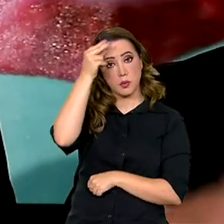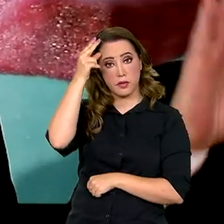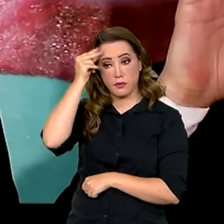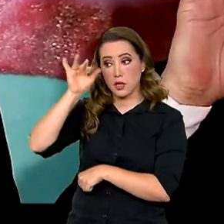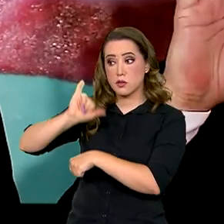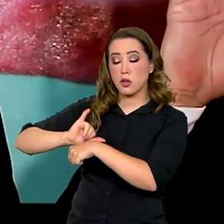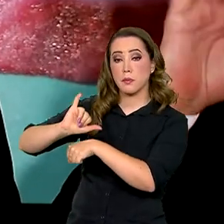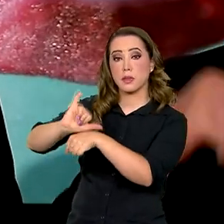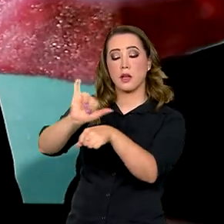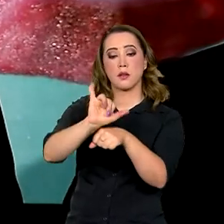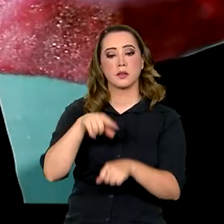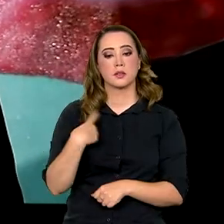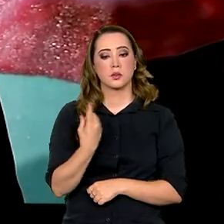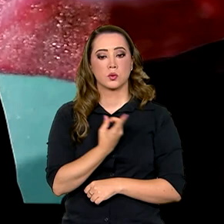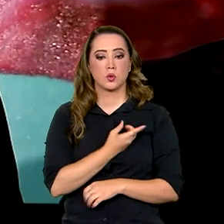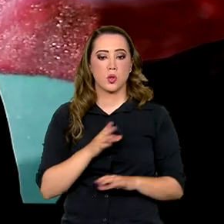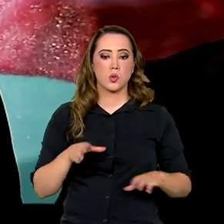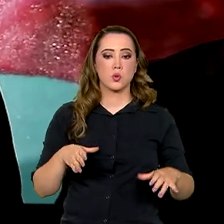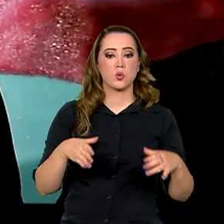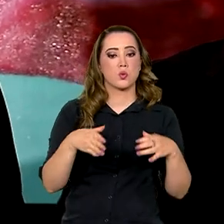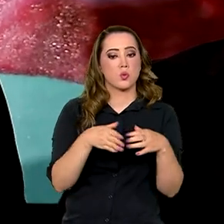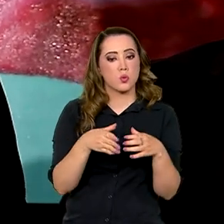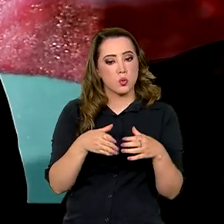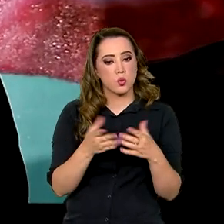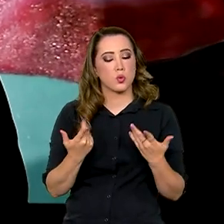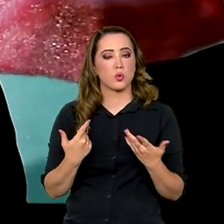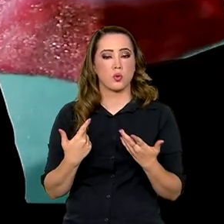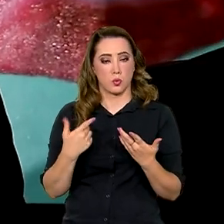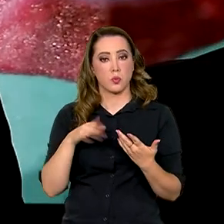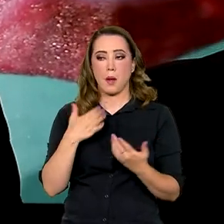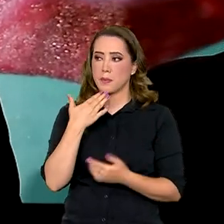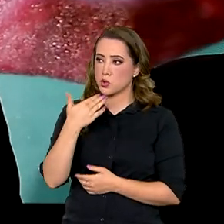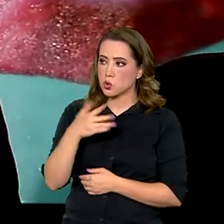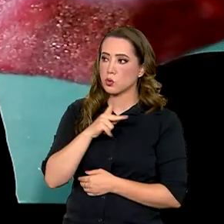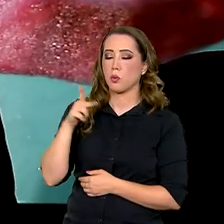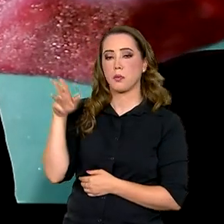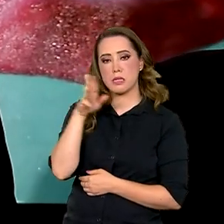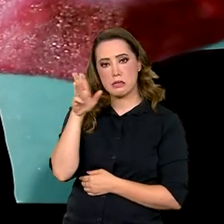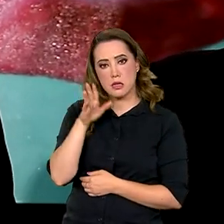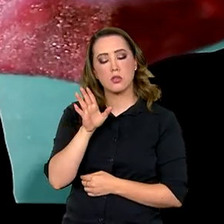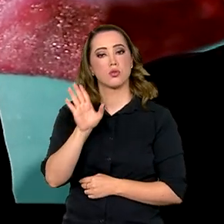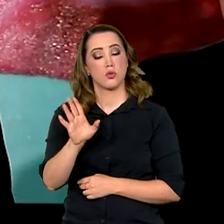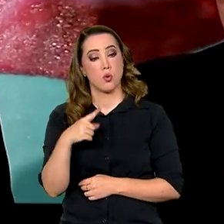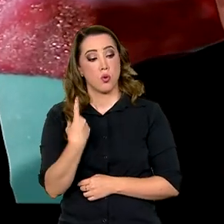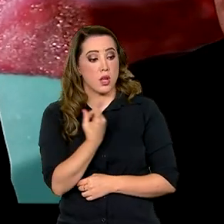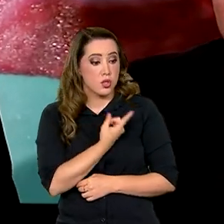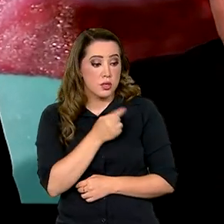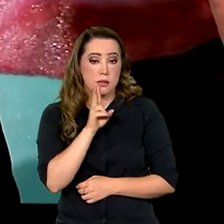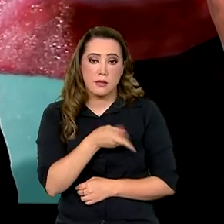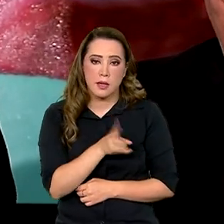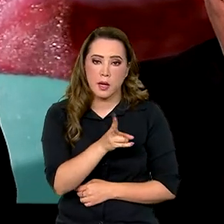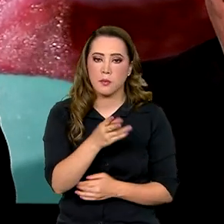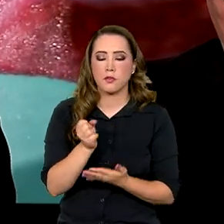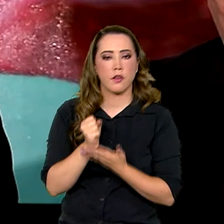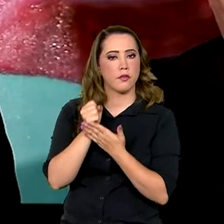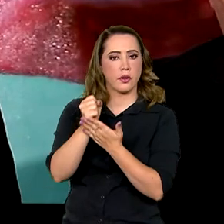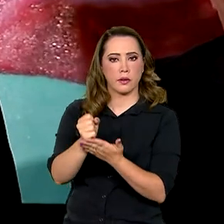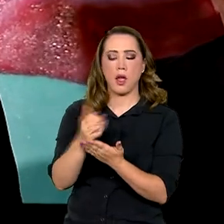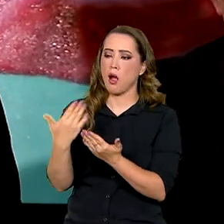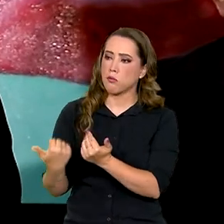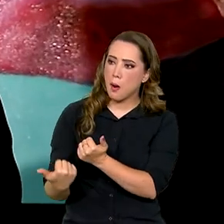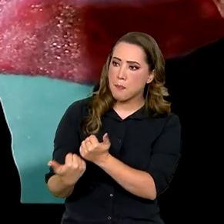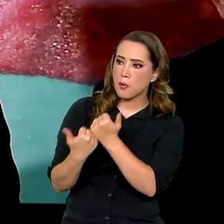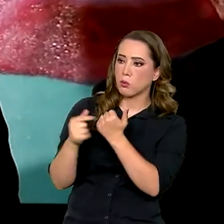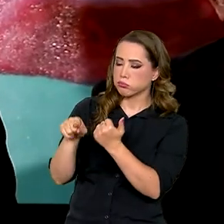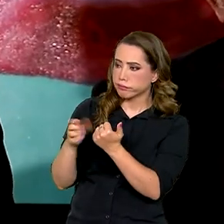capitais nosso gabinete sobre orientação do presidente Lula estará à disposição dos mais de 5.000 prefeitos